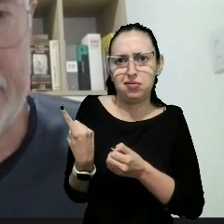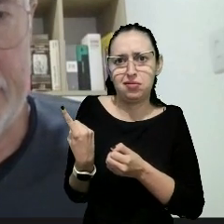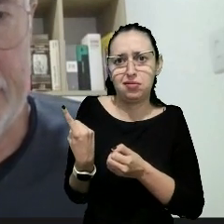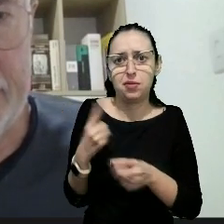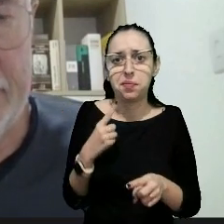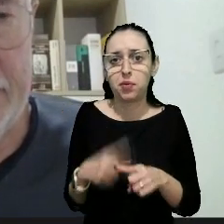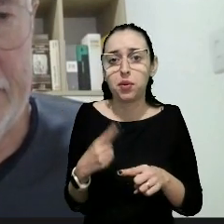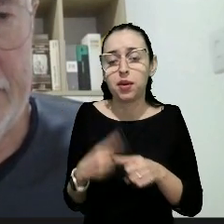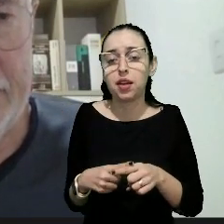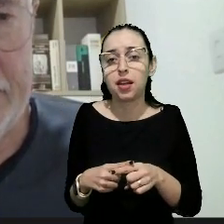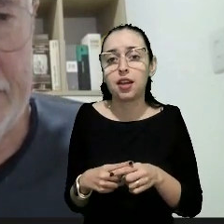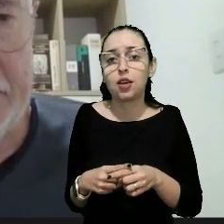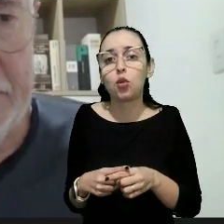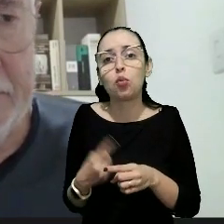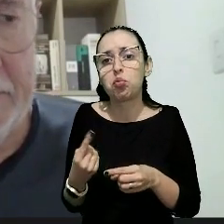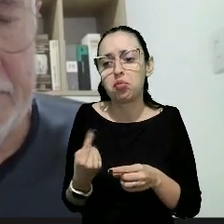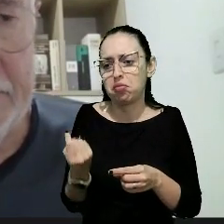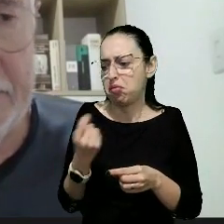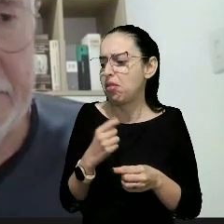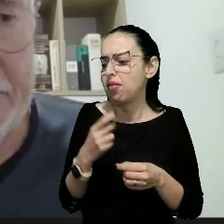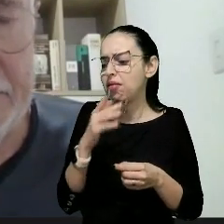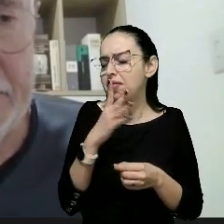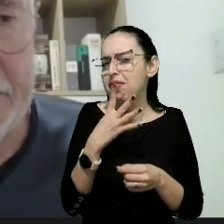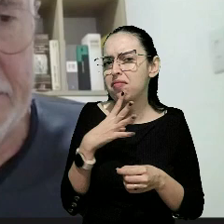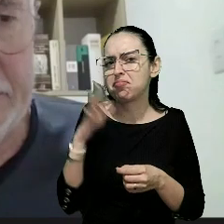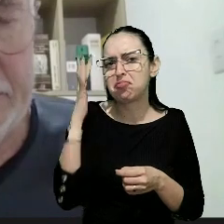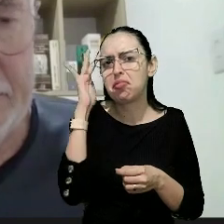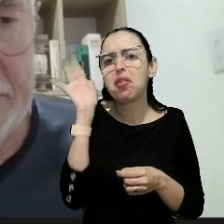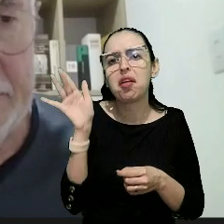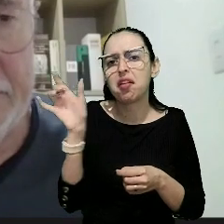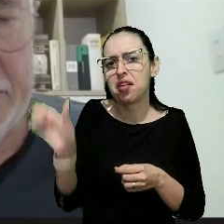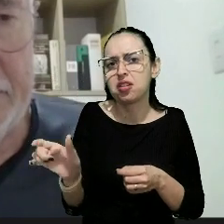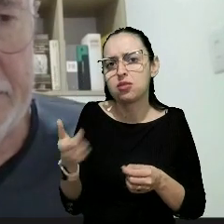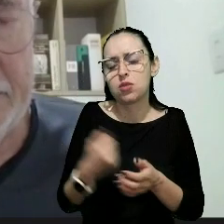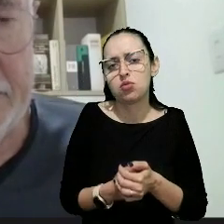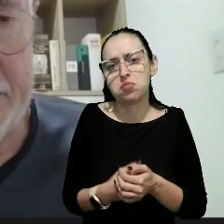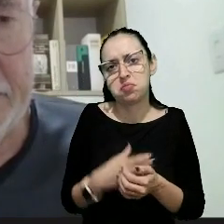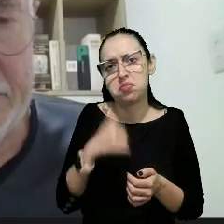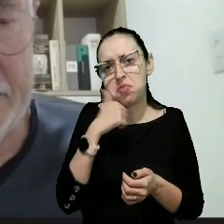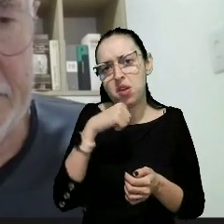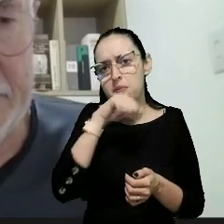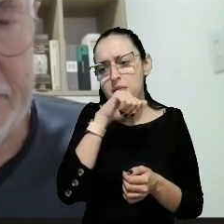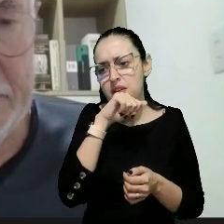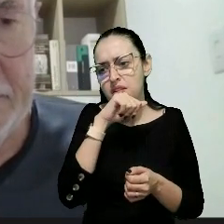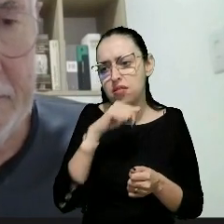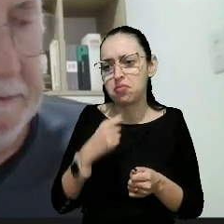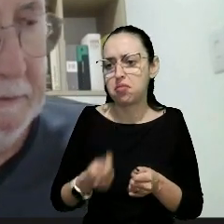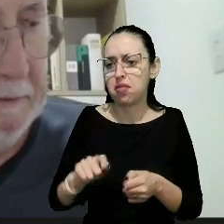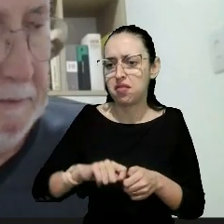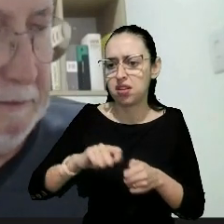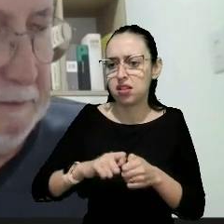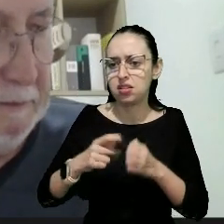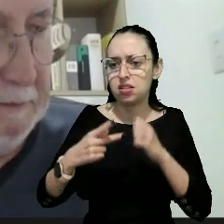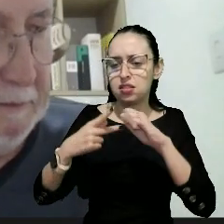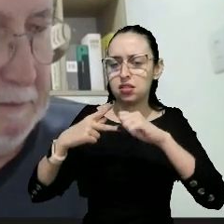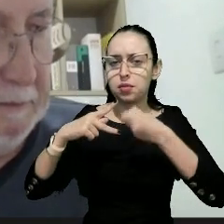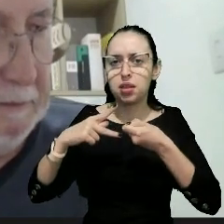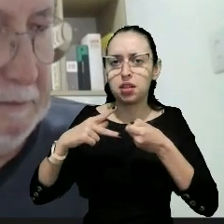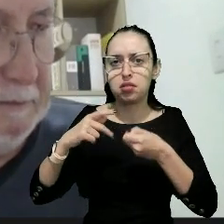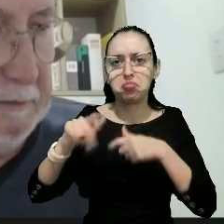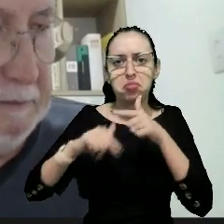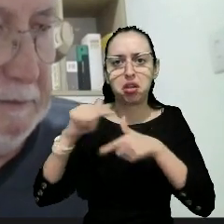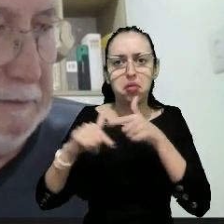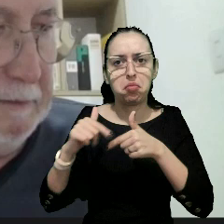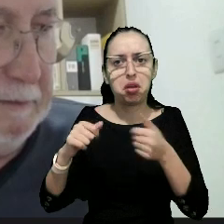uma esquisita, porque isso. é assim, é como se, quem é essa daí, né? Ela é minha mãe, tudo bem, mas ela sabe fazer